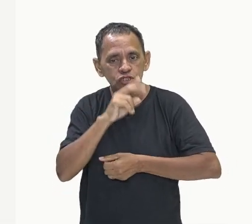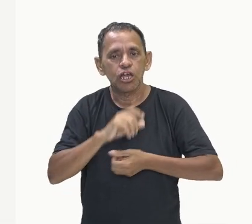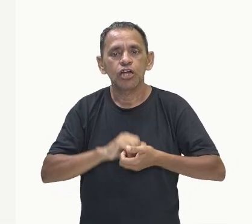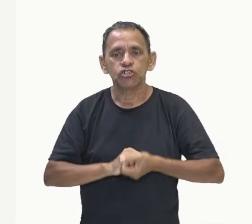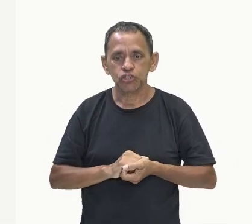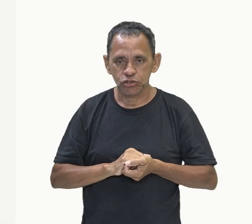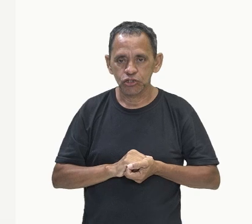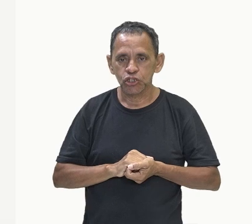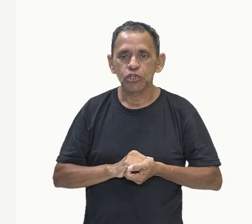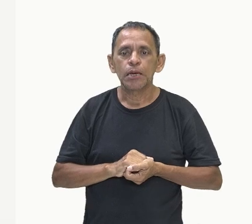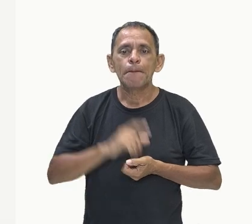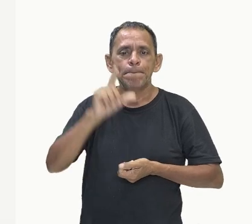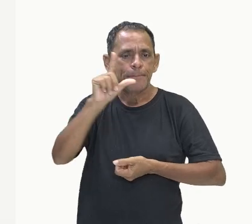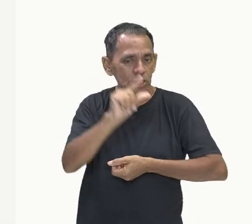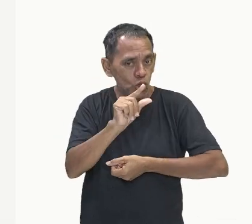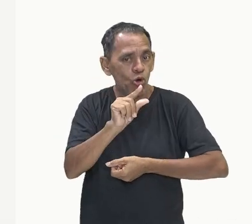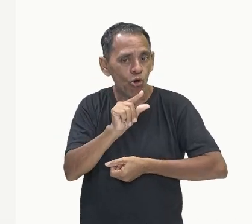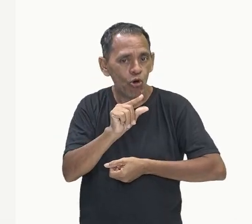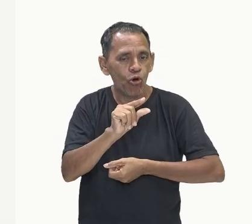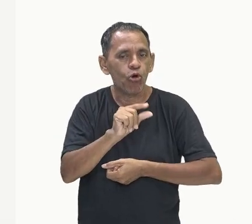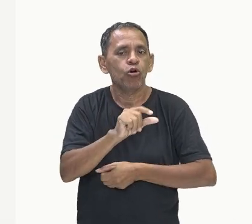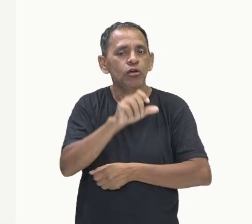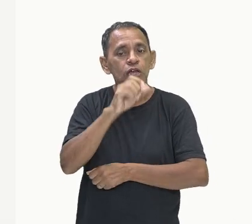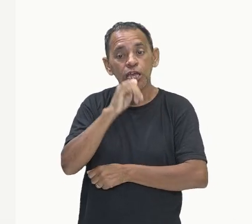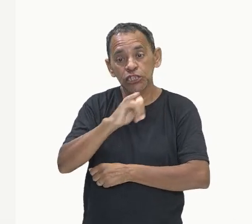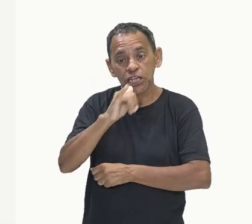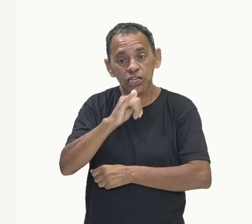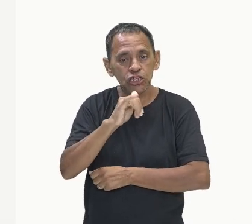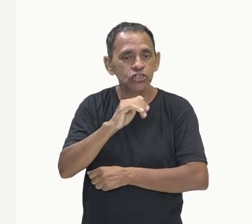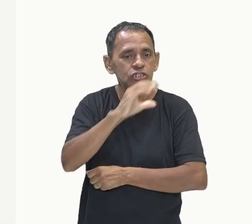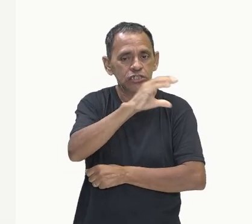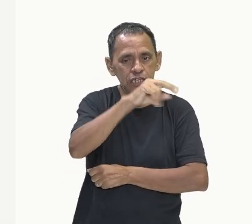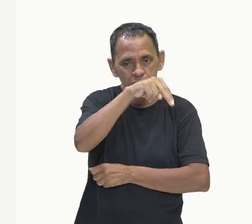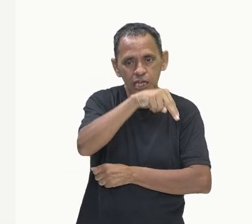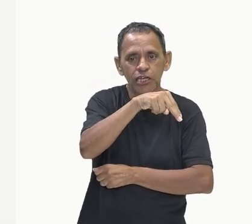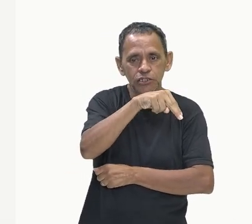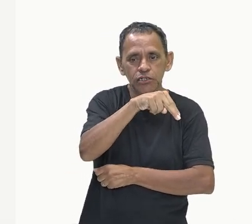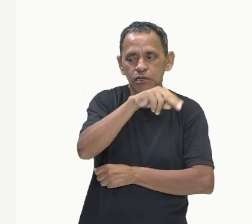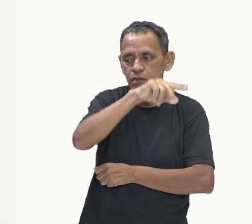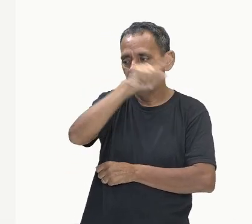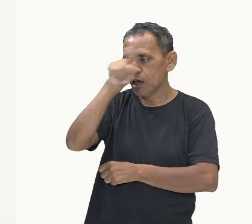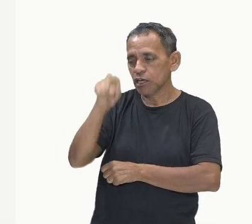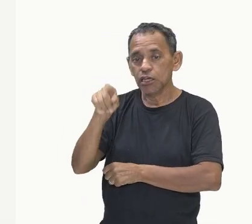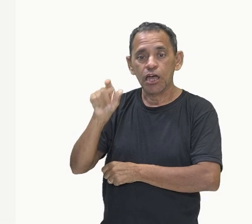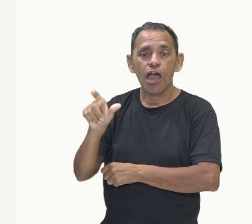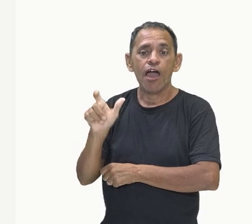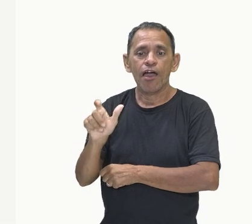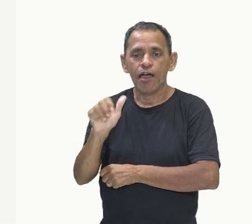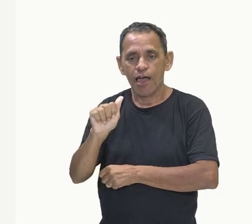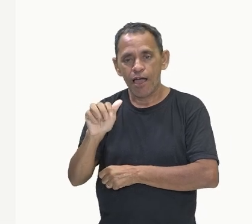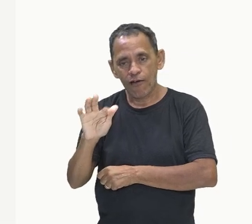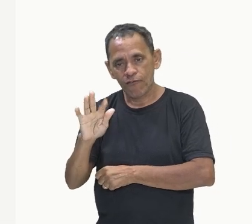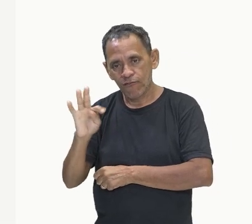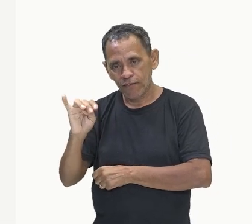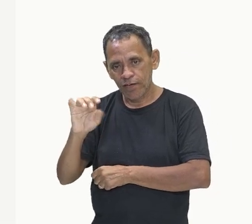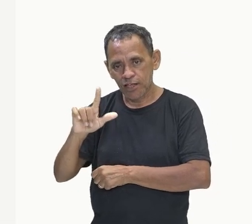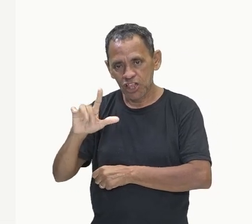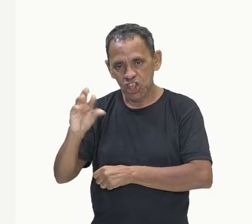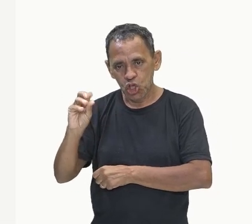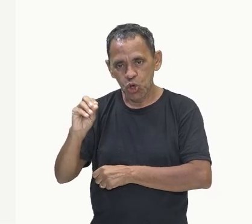menor energia cinética no afélio. Porque a energia cinética, pessoal, lembre-se, a energia